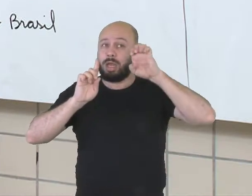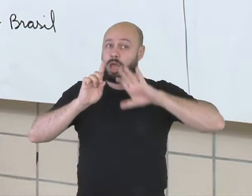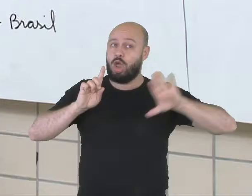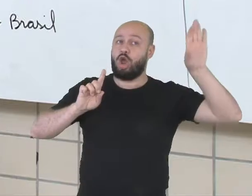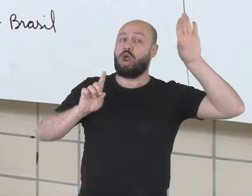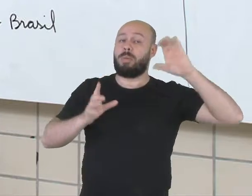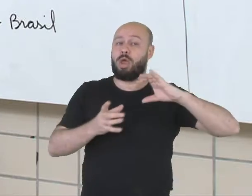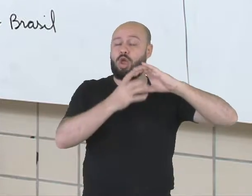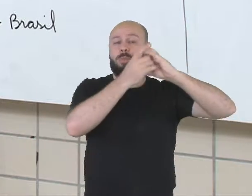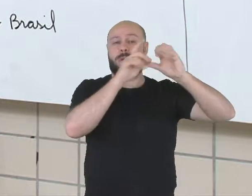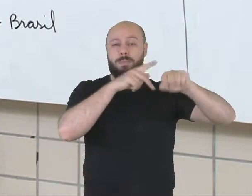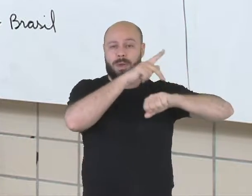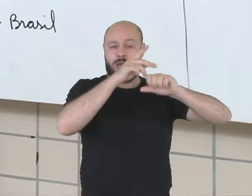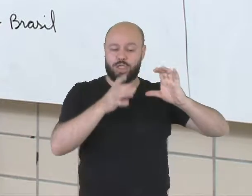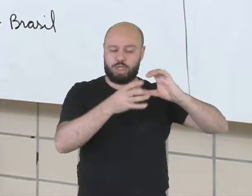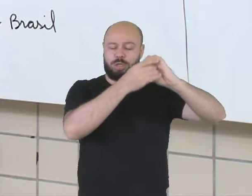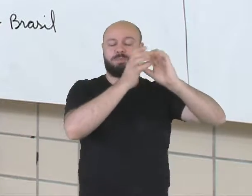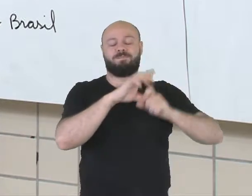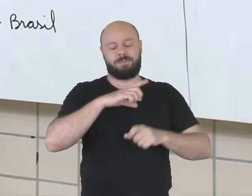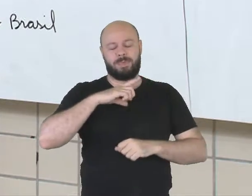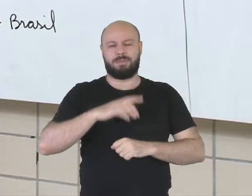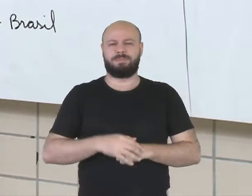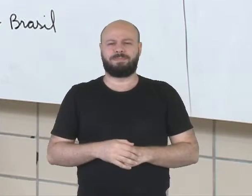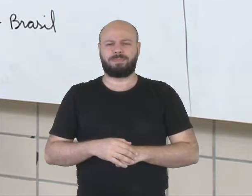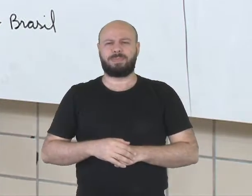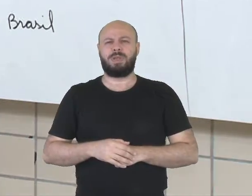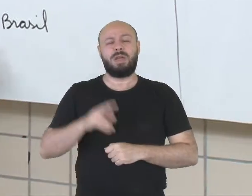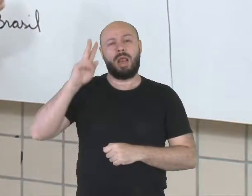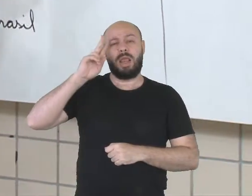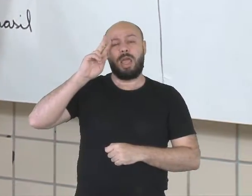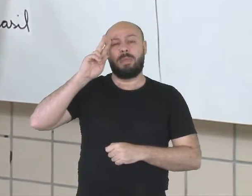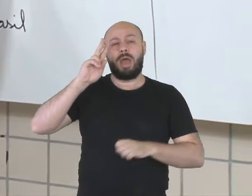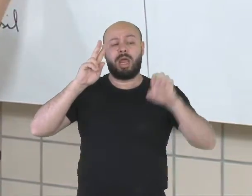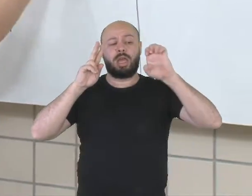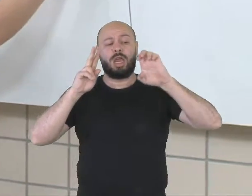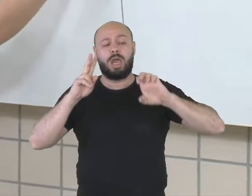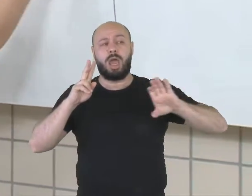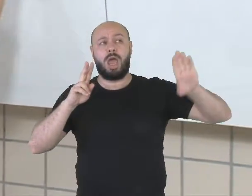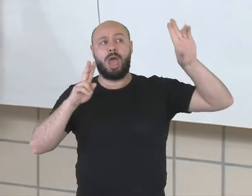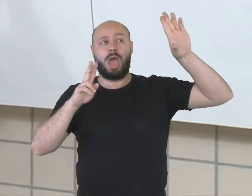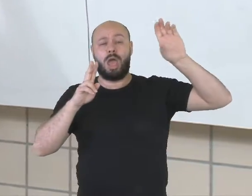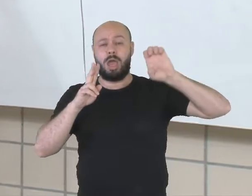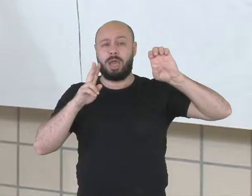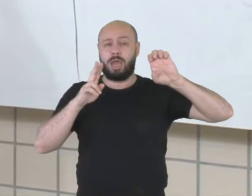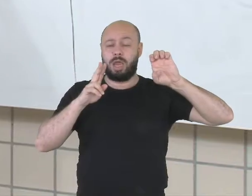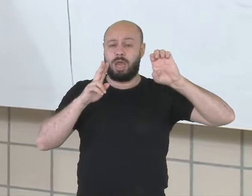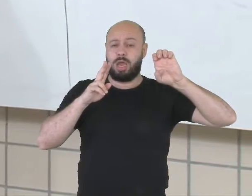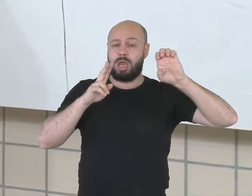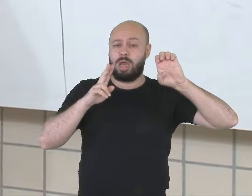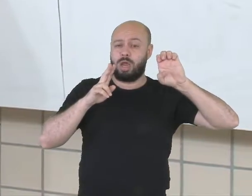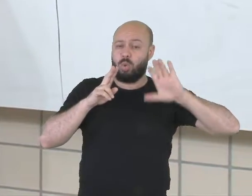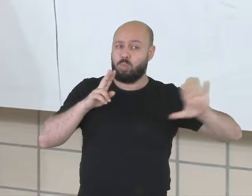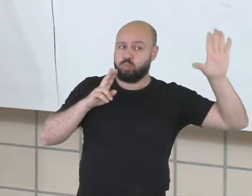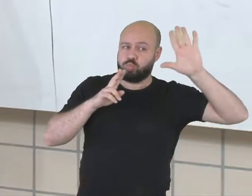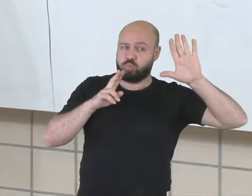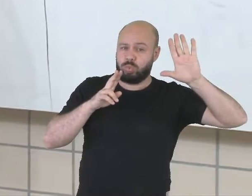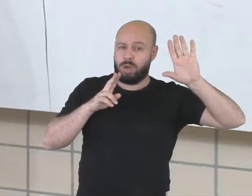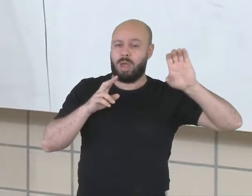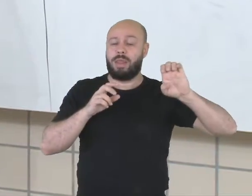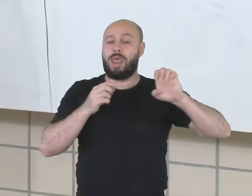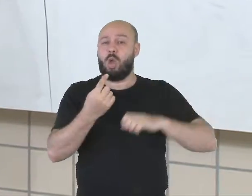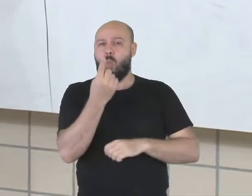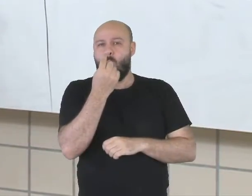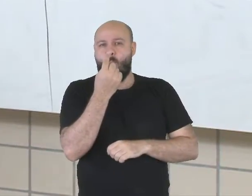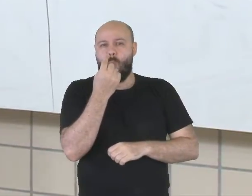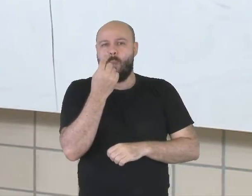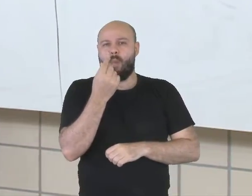bloco econômico que é a União Europeia. Lembra, a União Europeia tem uma coisa interessante, que é uma moeda única, que é o euro.